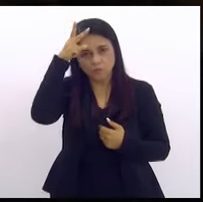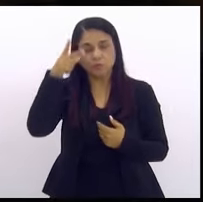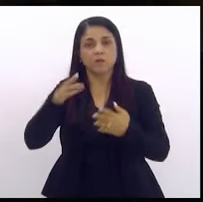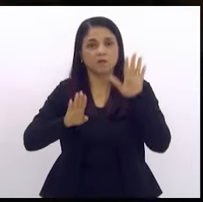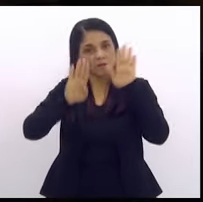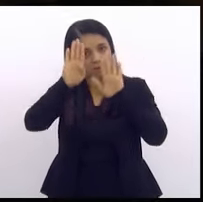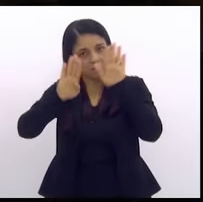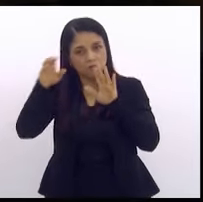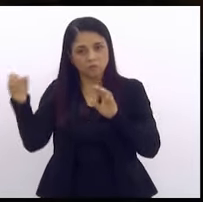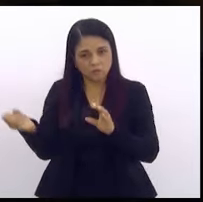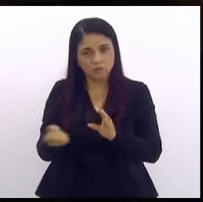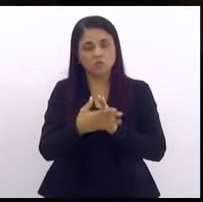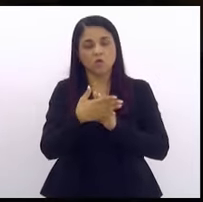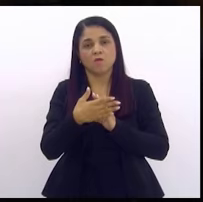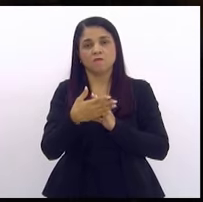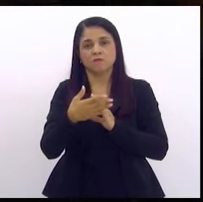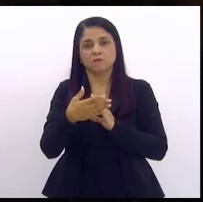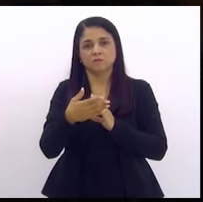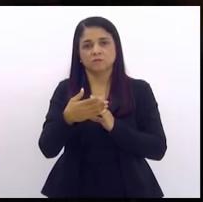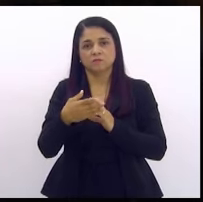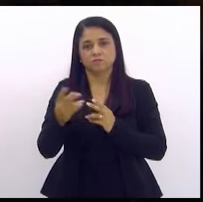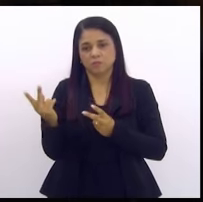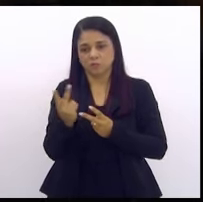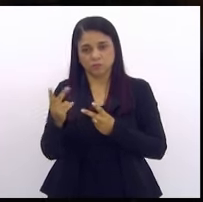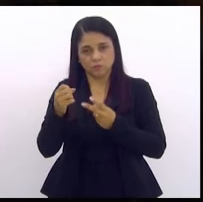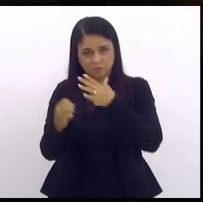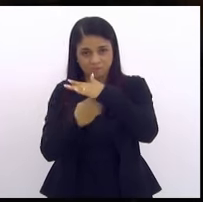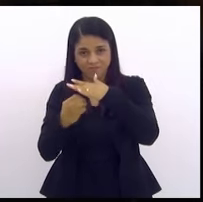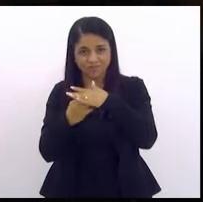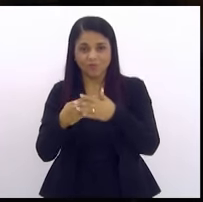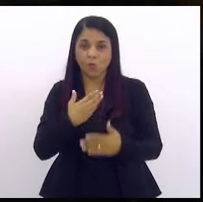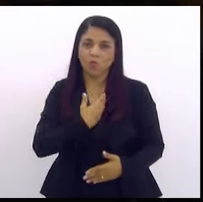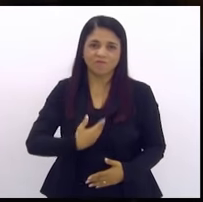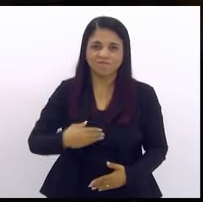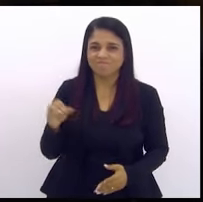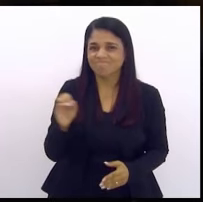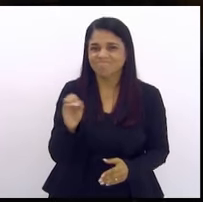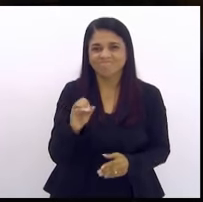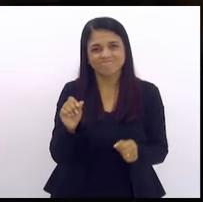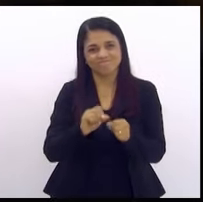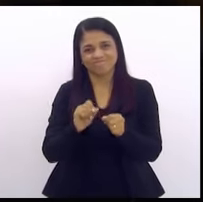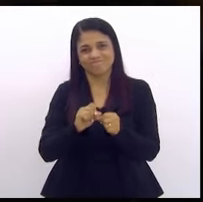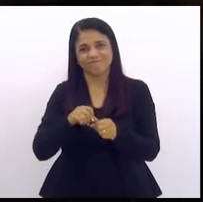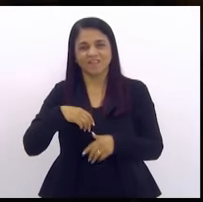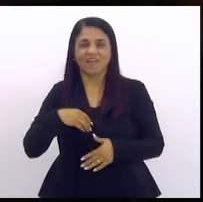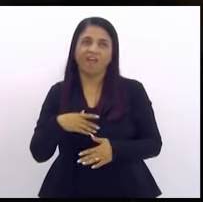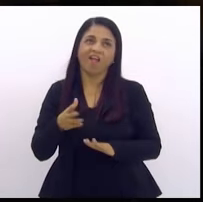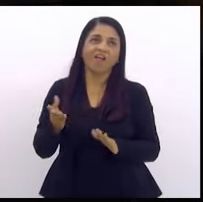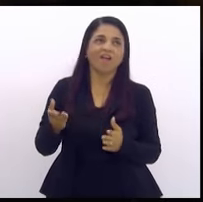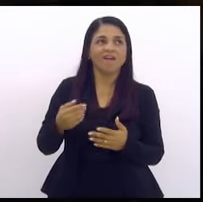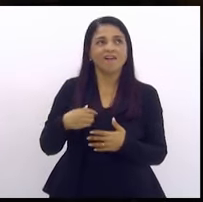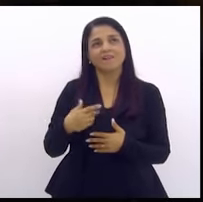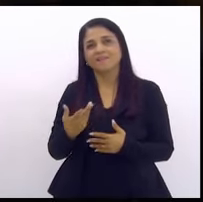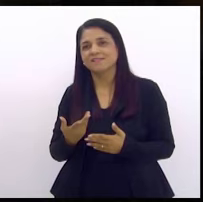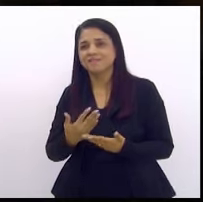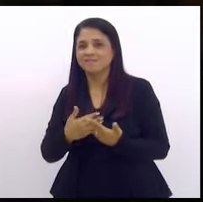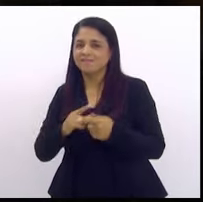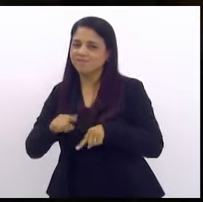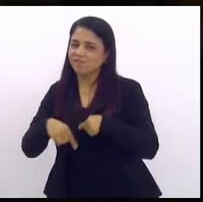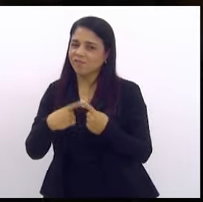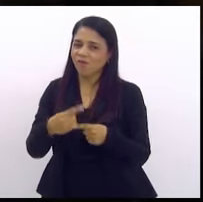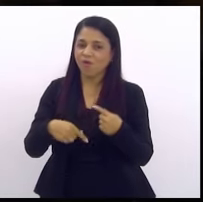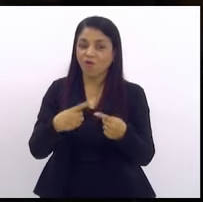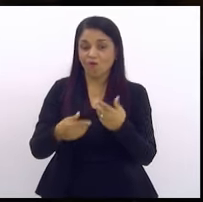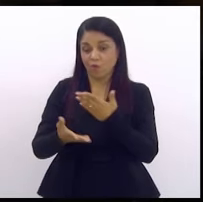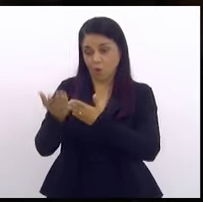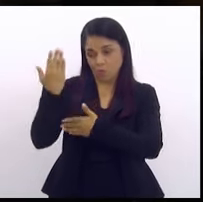linhas que são geridas pela Petroleta e pela Cascatinha. O governo não fez. Sentou em cima, estamos estudando. Foi até um outro governo, não foi nem